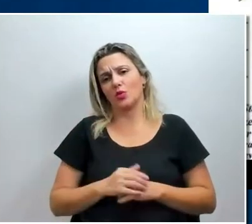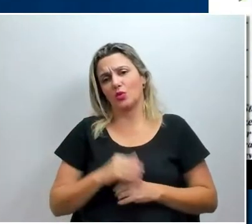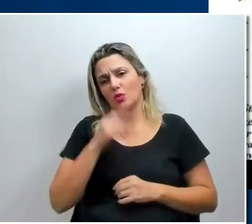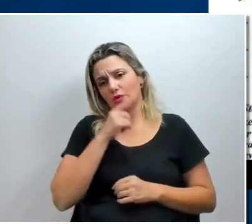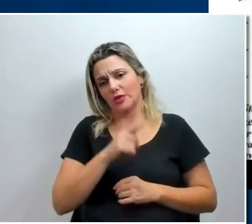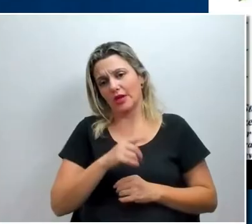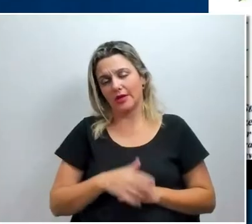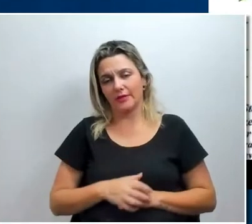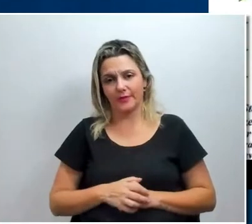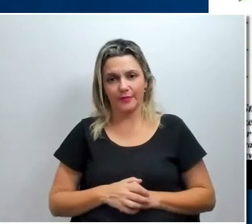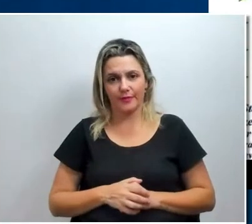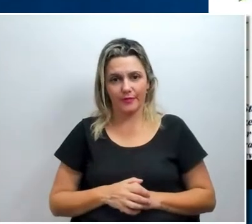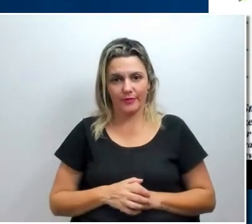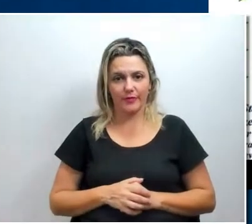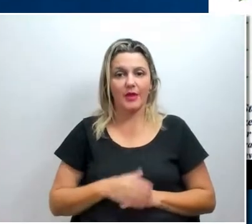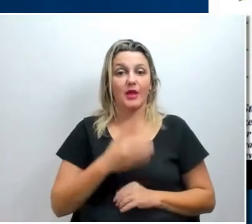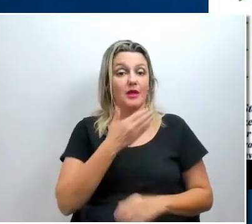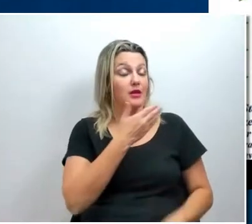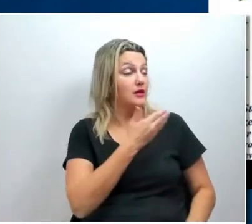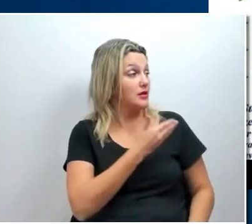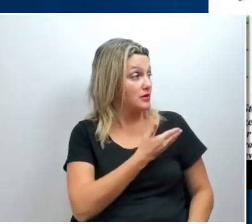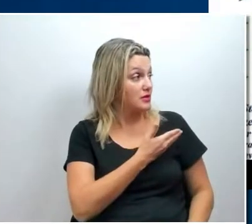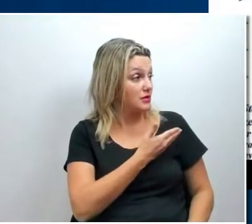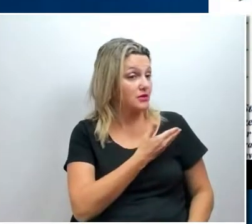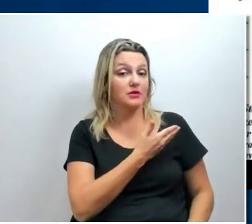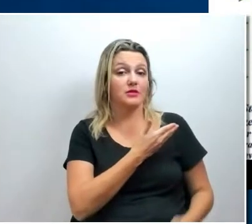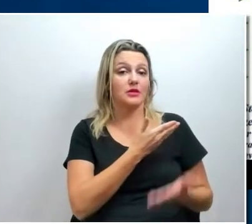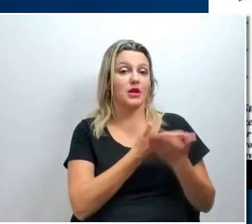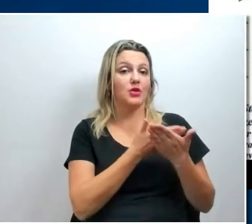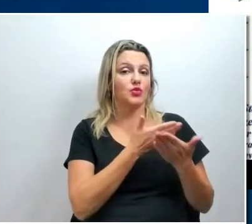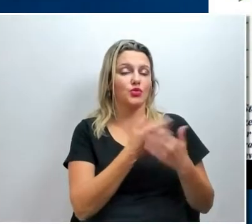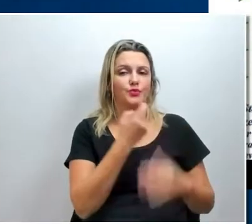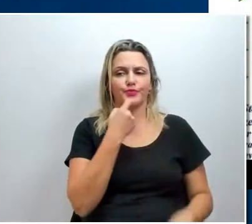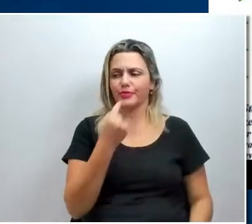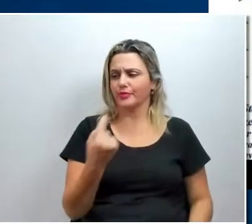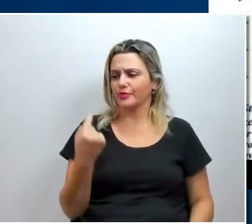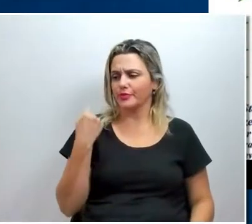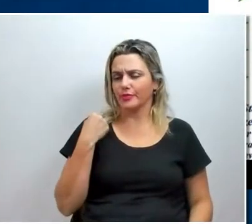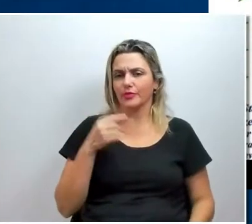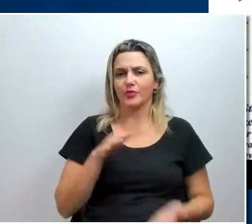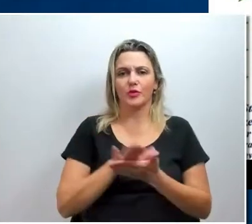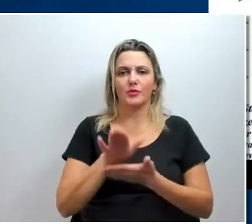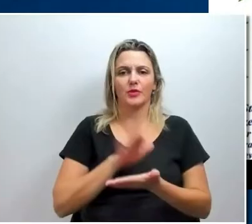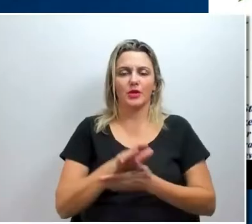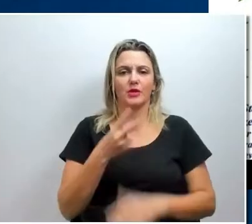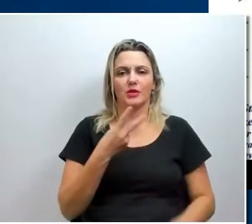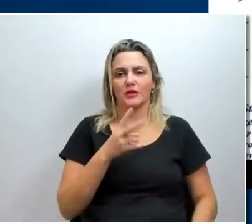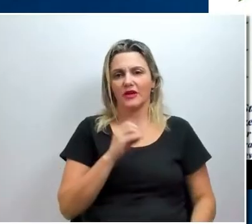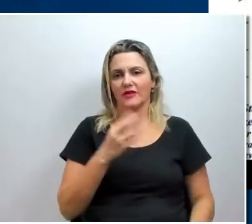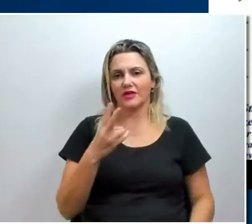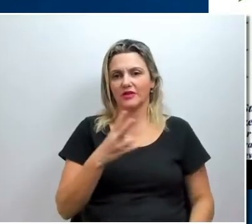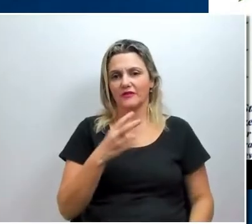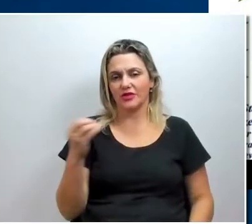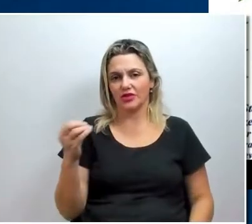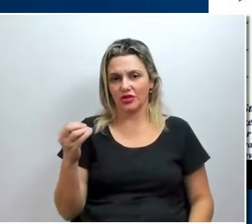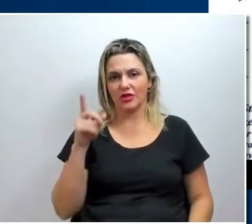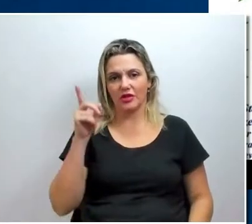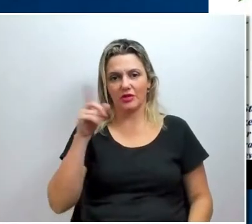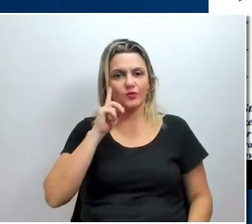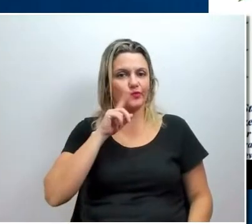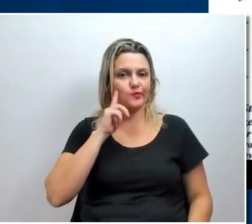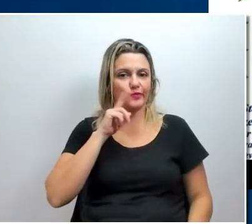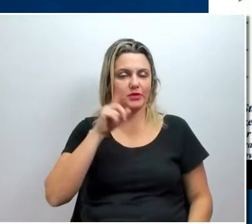esse é o estudo mais recente que foi feito, né, publicado em 2020, né, pela National Clearinghouse on Autism Evidence and